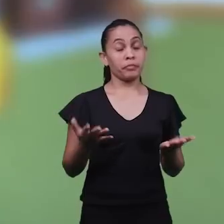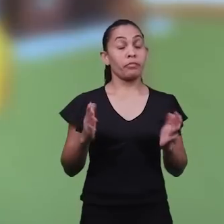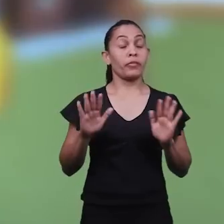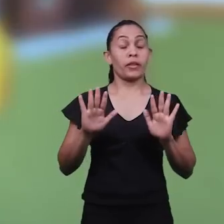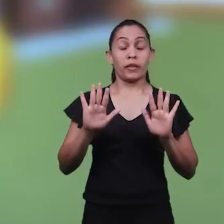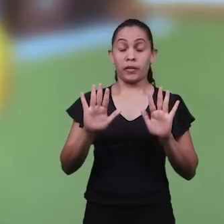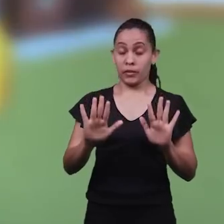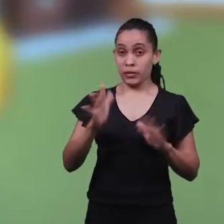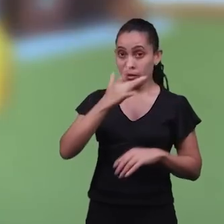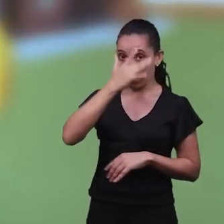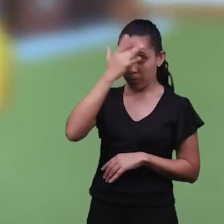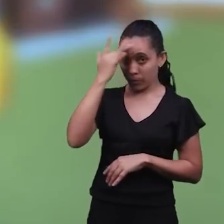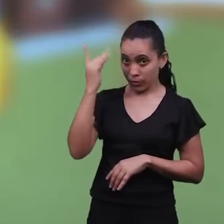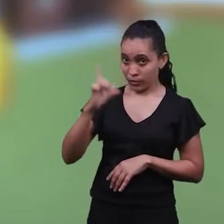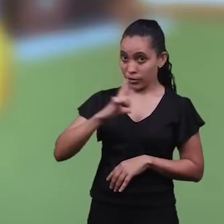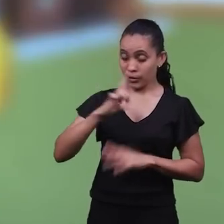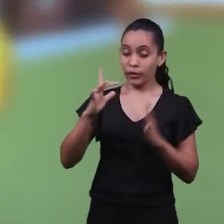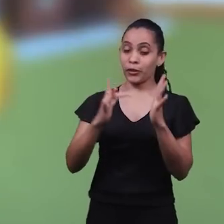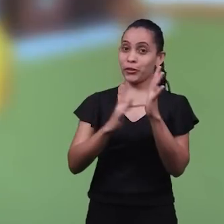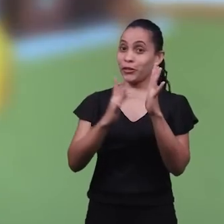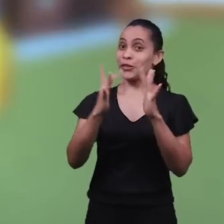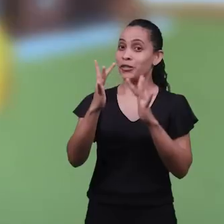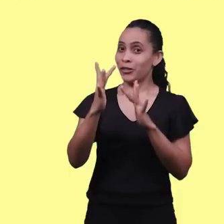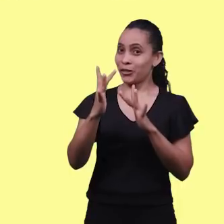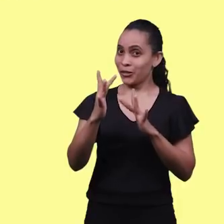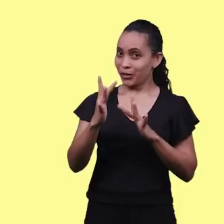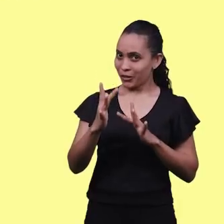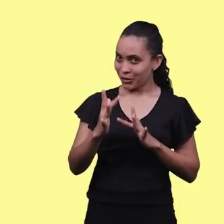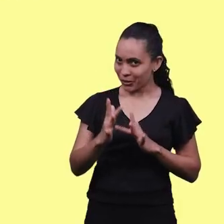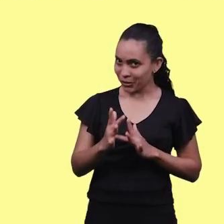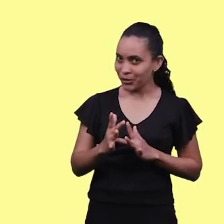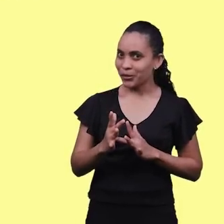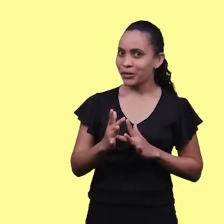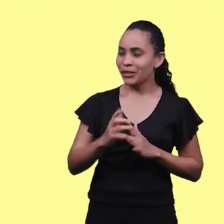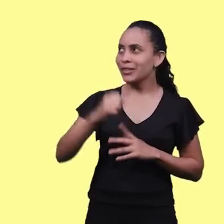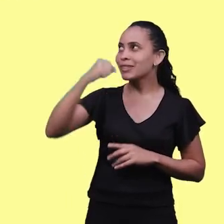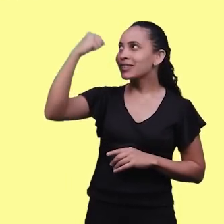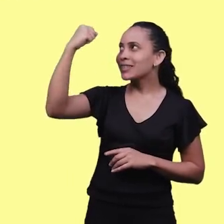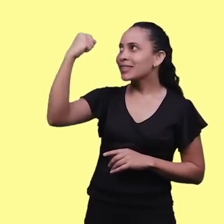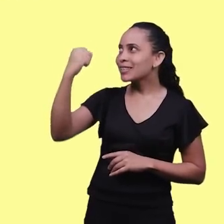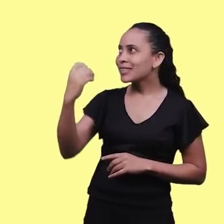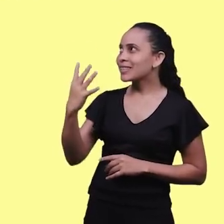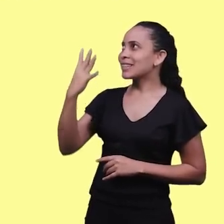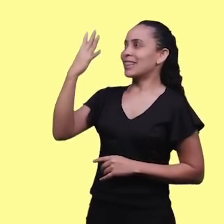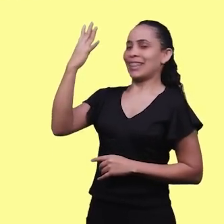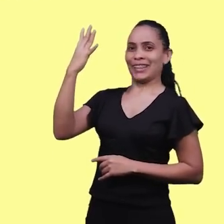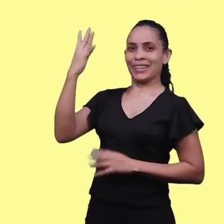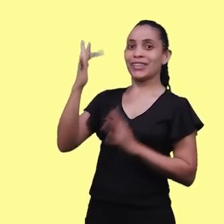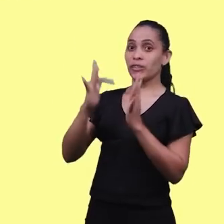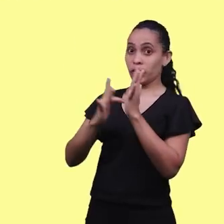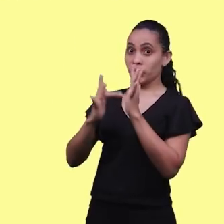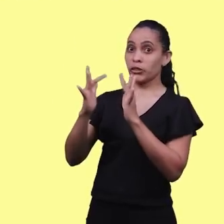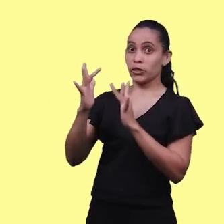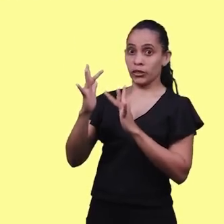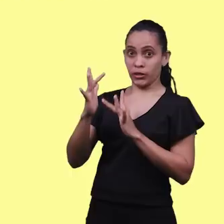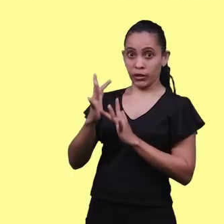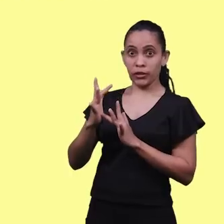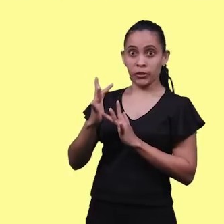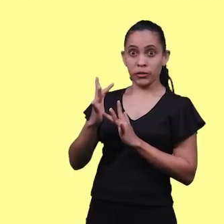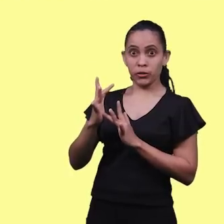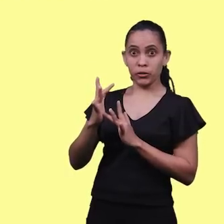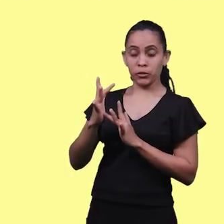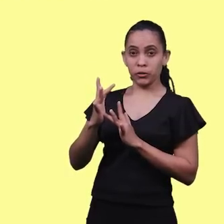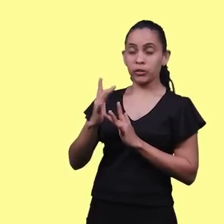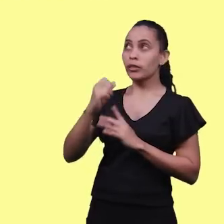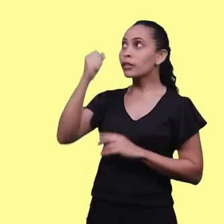para aqueles que têm a Jesus, a luz brilhou em suas vidas. Jesus veio para